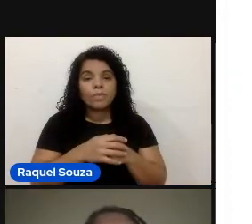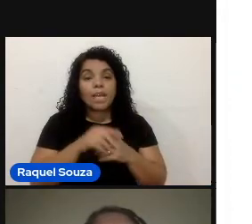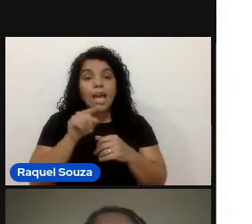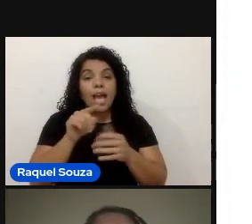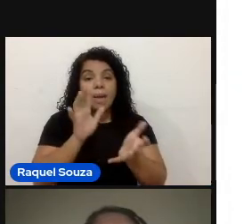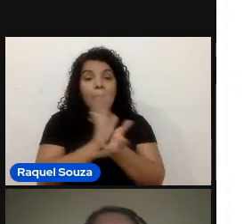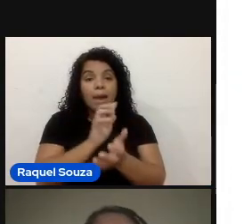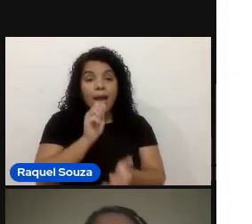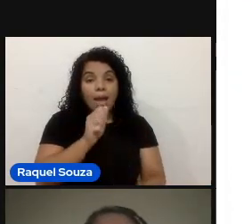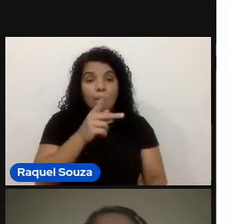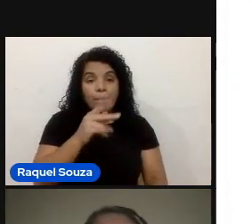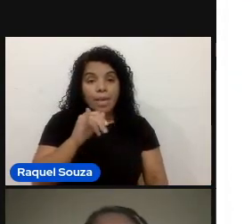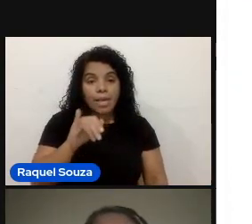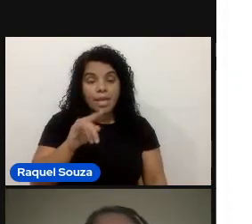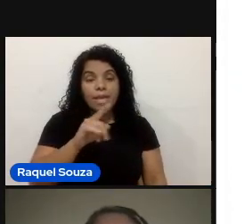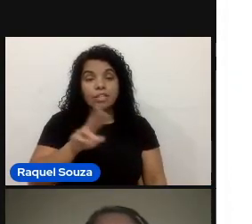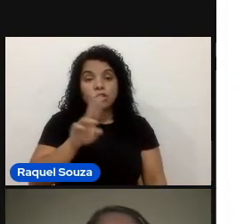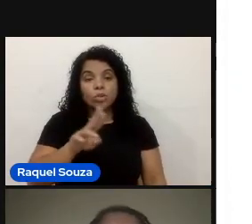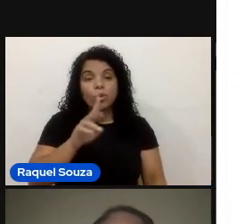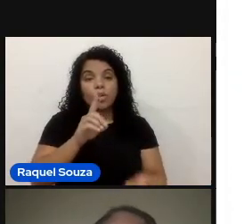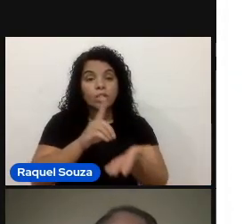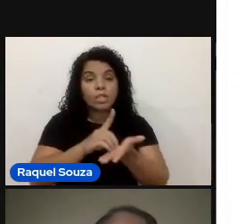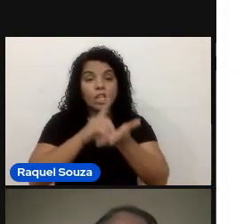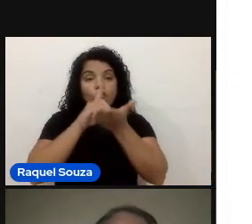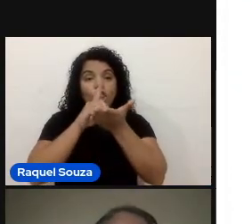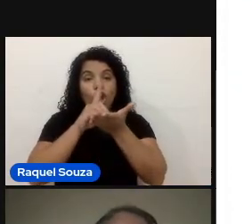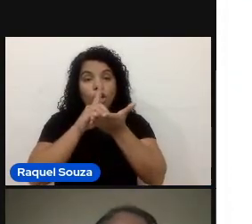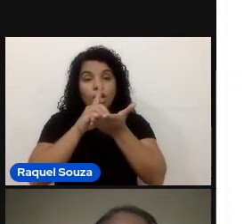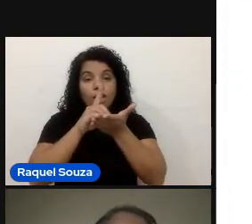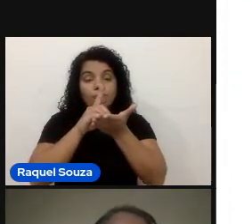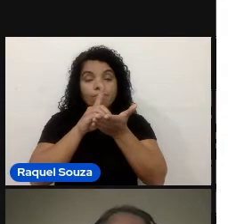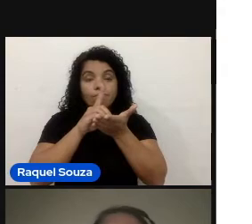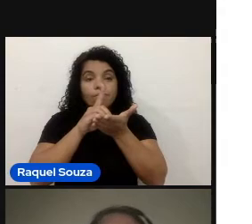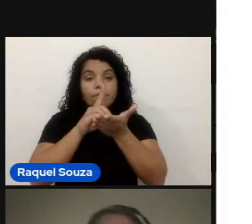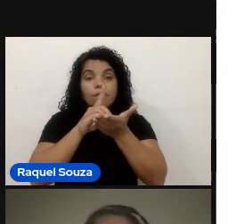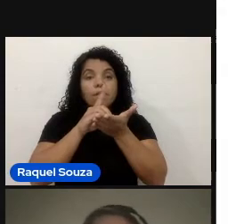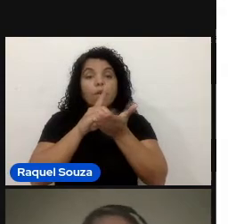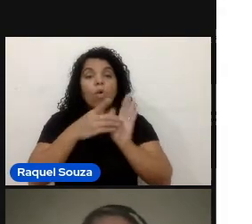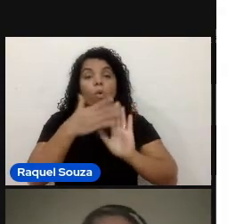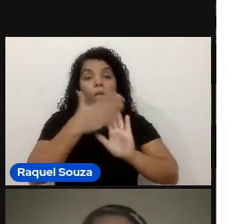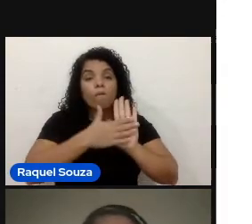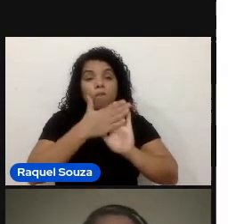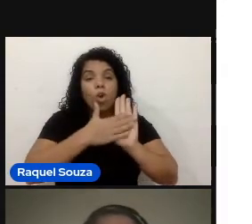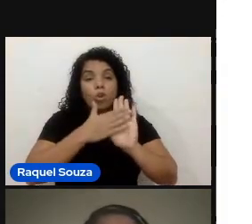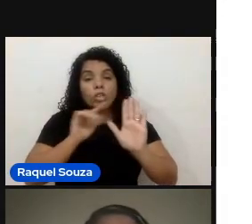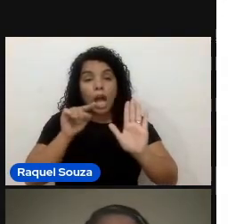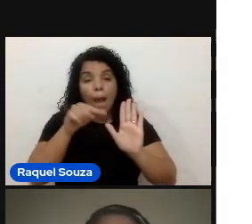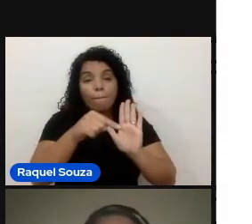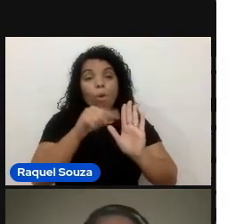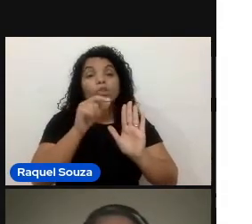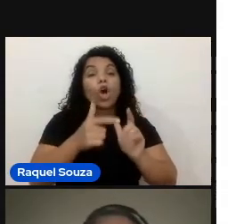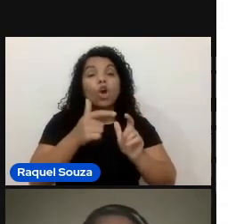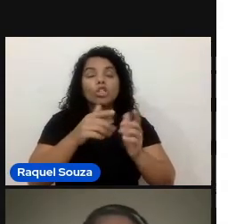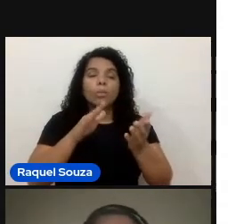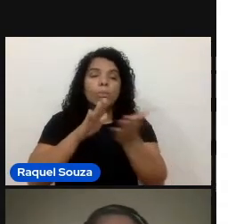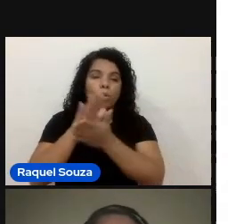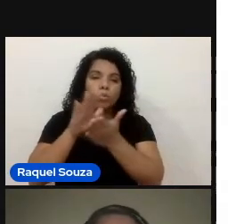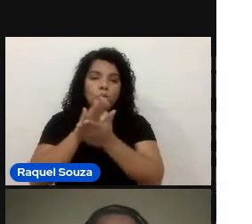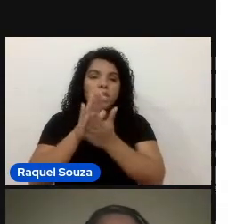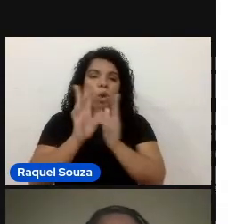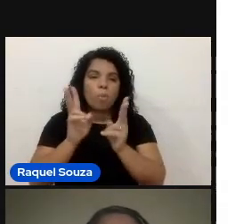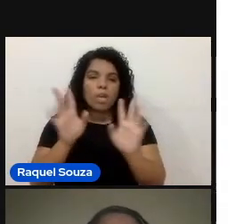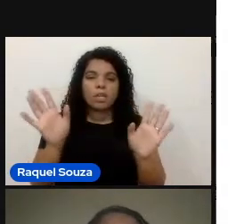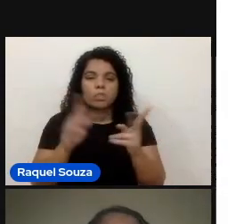Server REST a gente está rodando com Docker. O front a gente está apontando para produção mesmo, mas não tem tanto teste